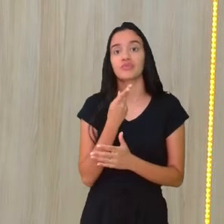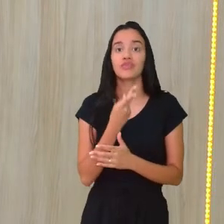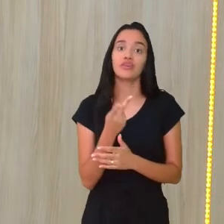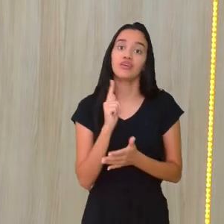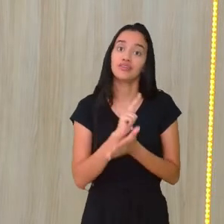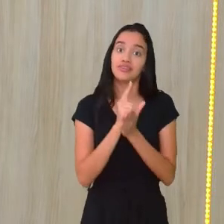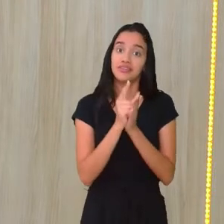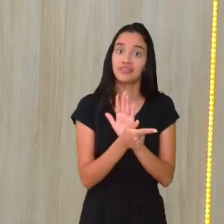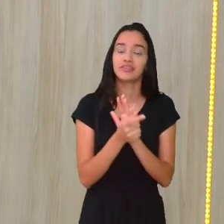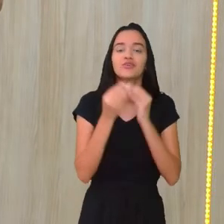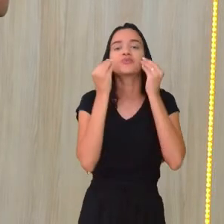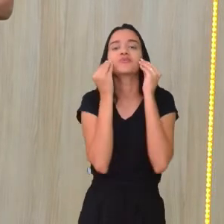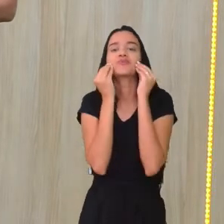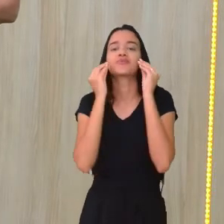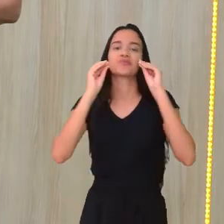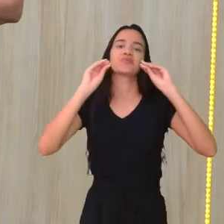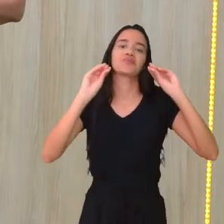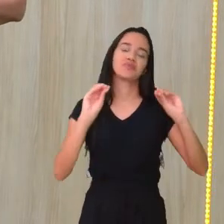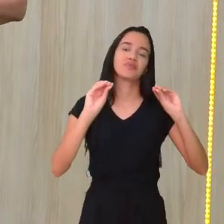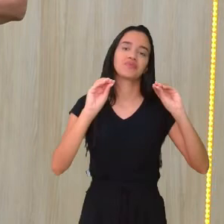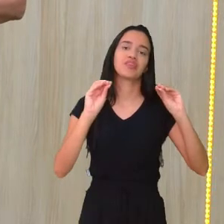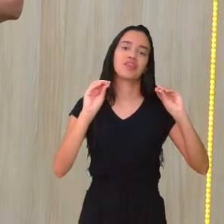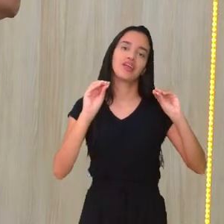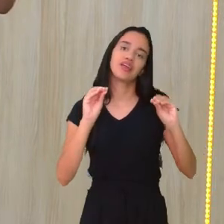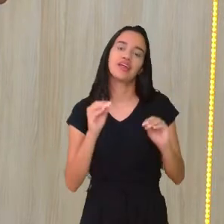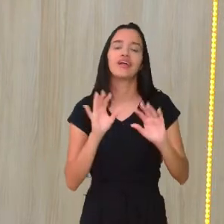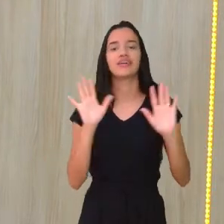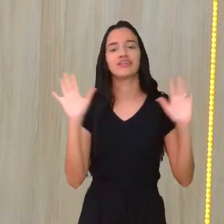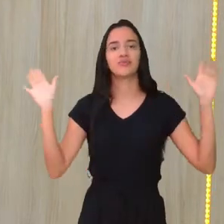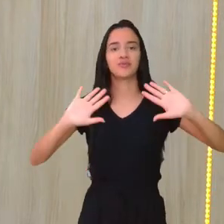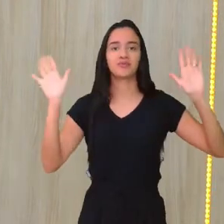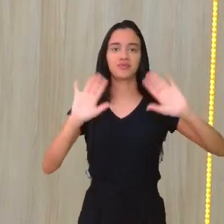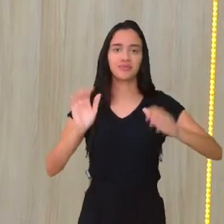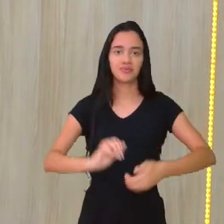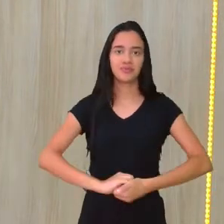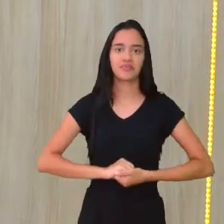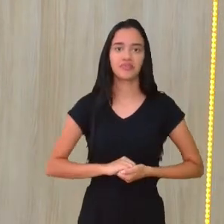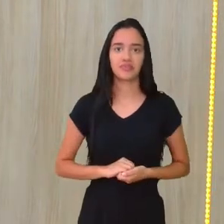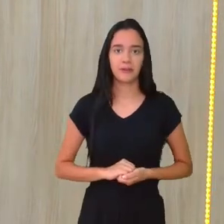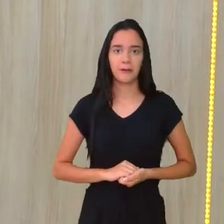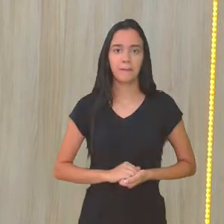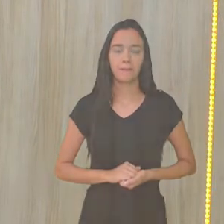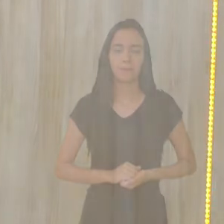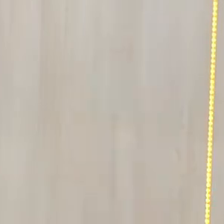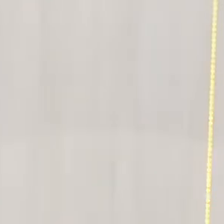sobre este gênero. Um cheiro no coração de vocês e até a próxima, pessoal.